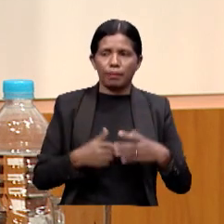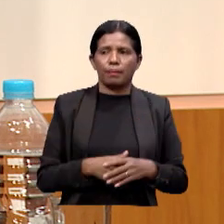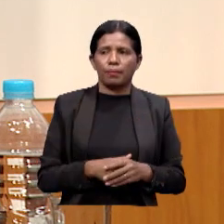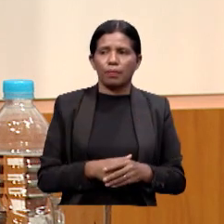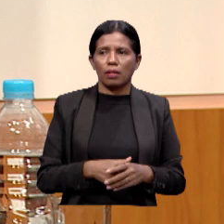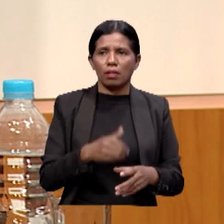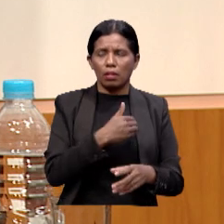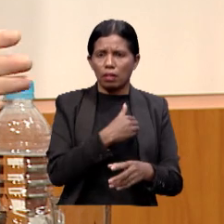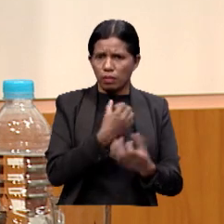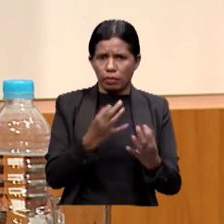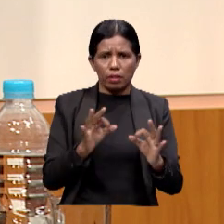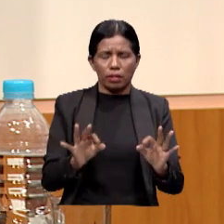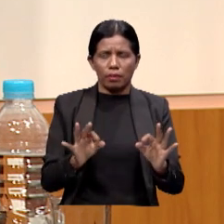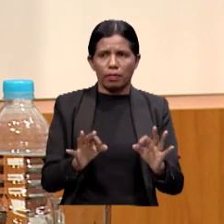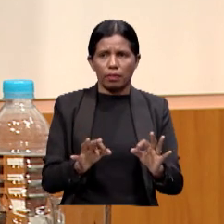kotu?